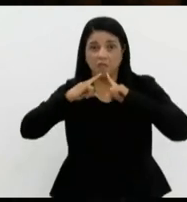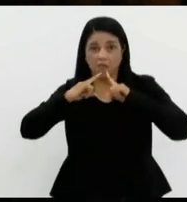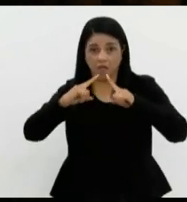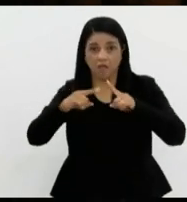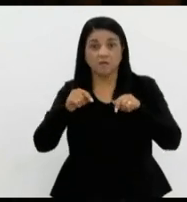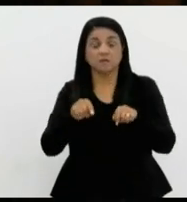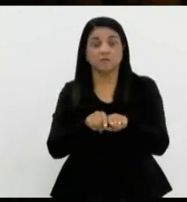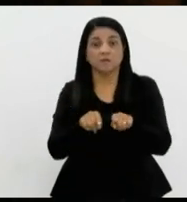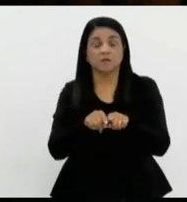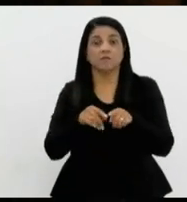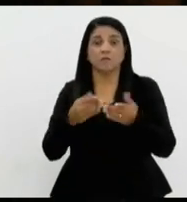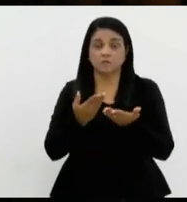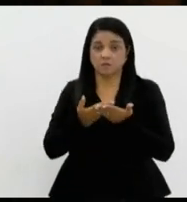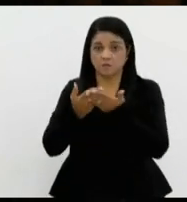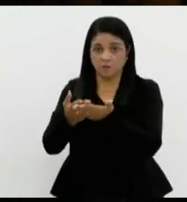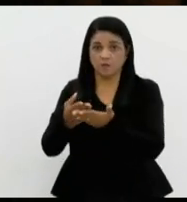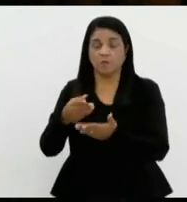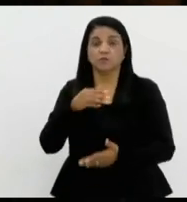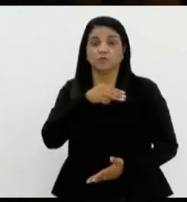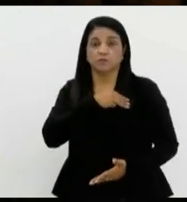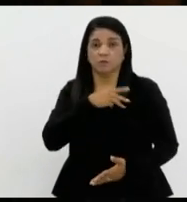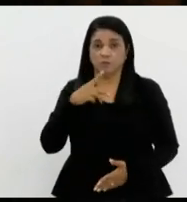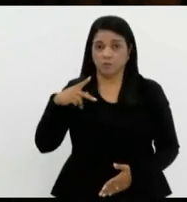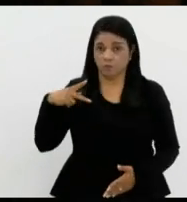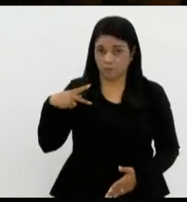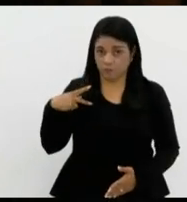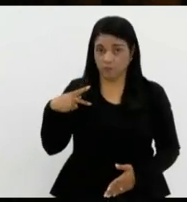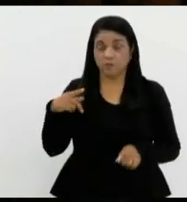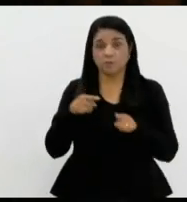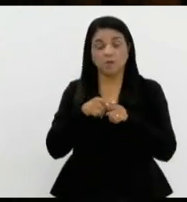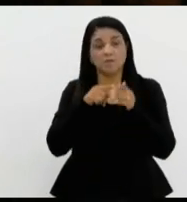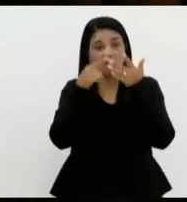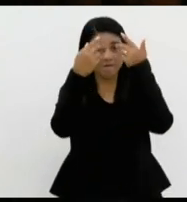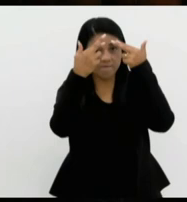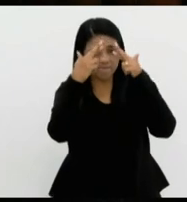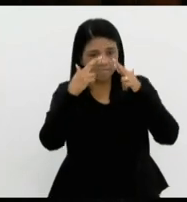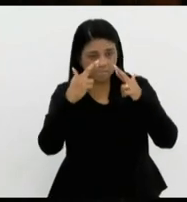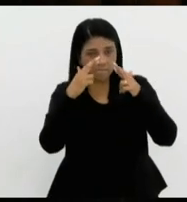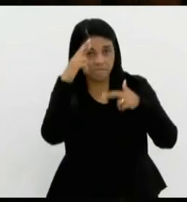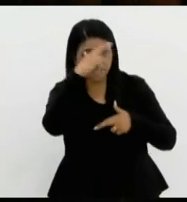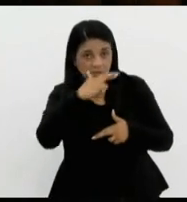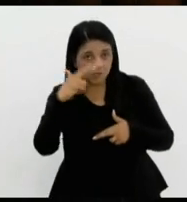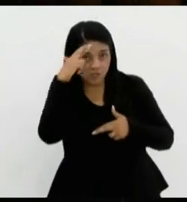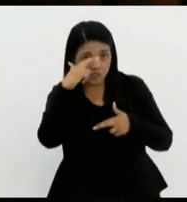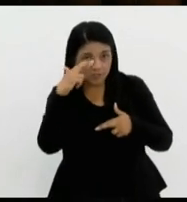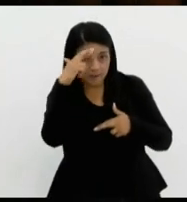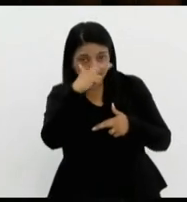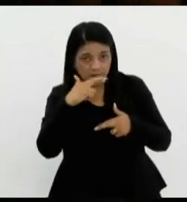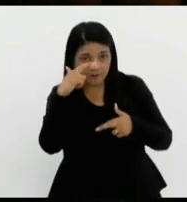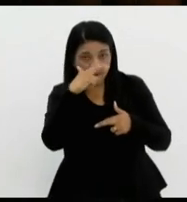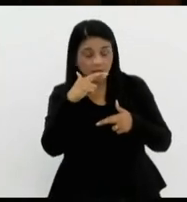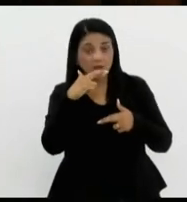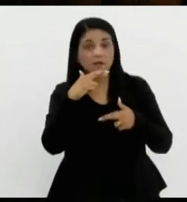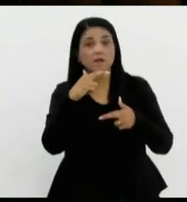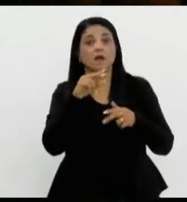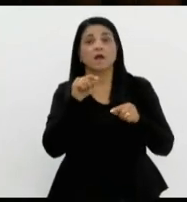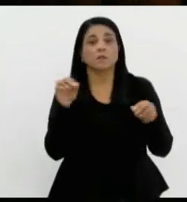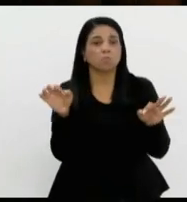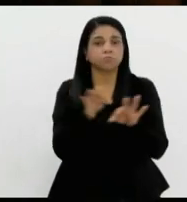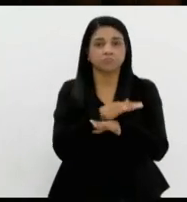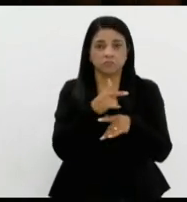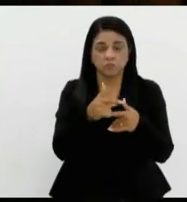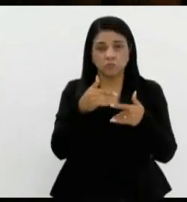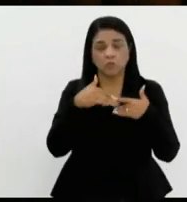Ministério Público para que ele investigue o que aconteceu, que levou à não conclusão desse processo seletivo e também